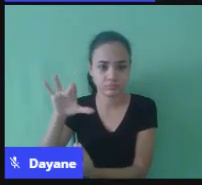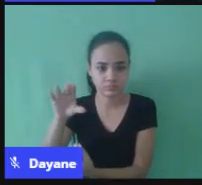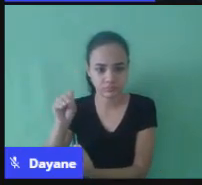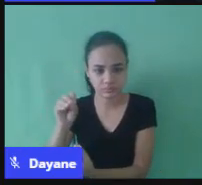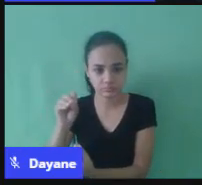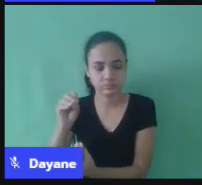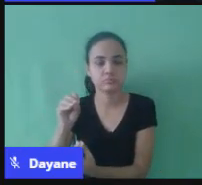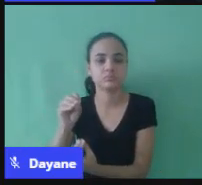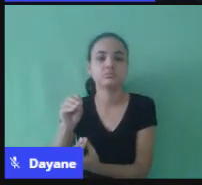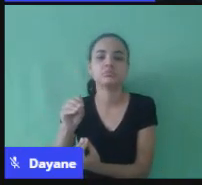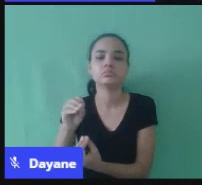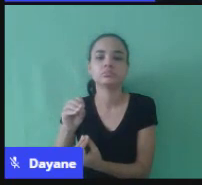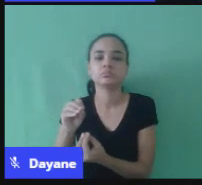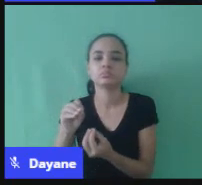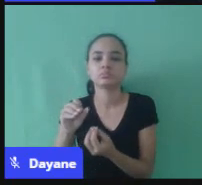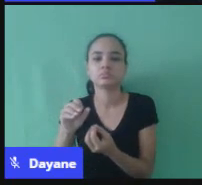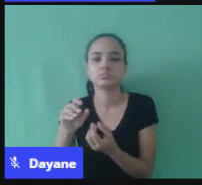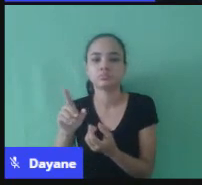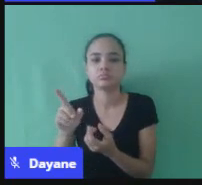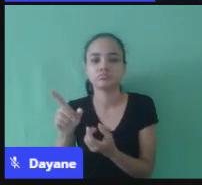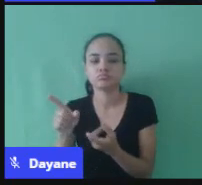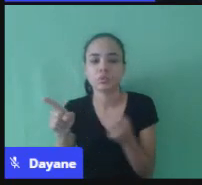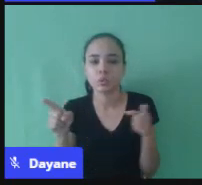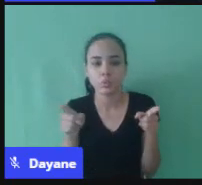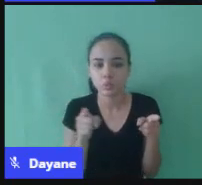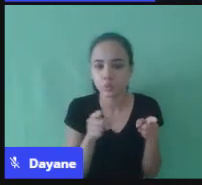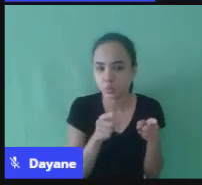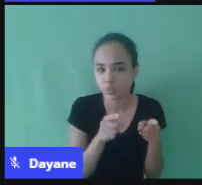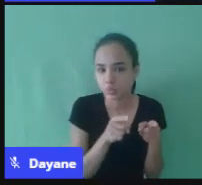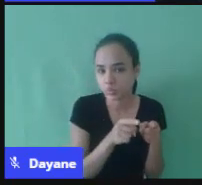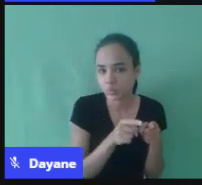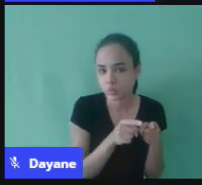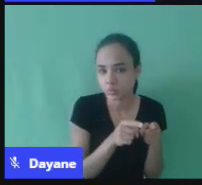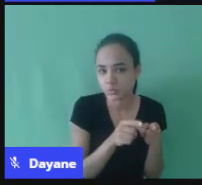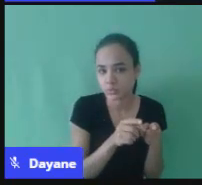planejamos institucionalmente, intencionalmente.